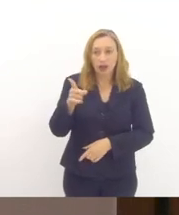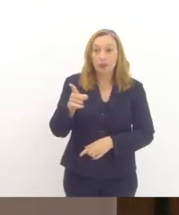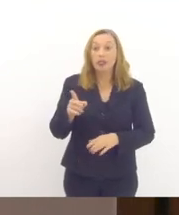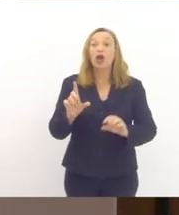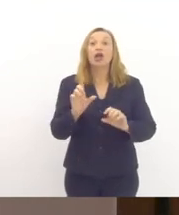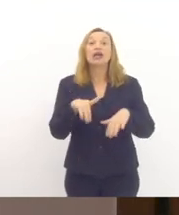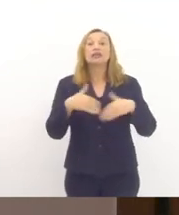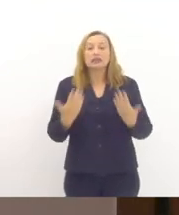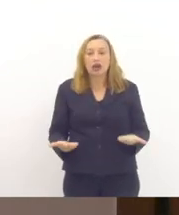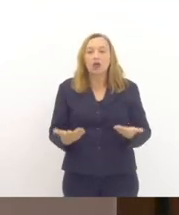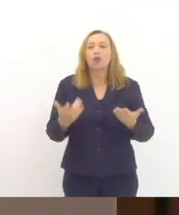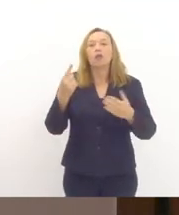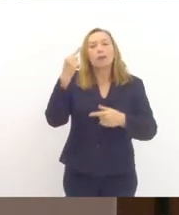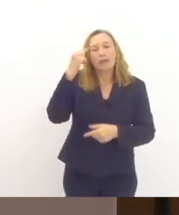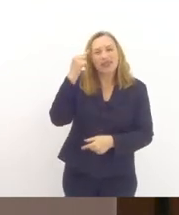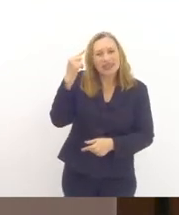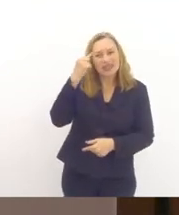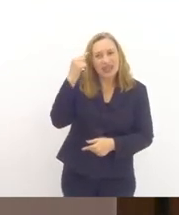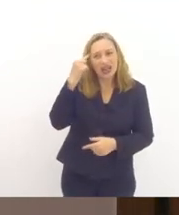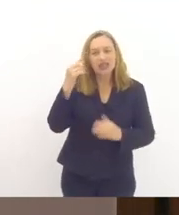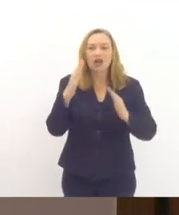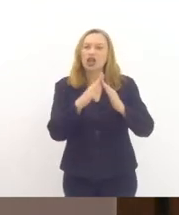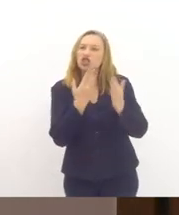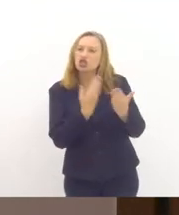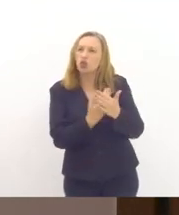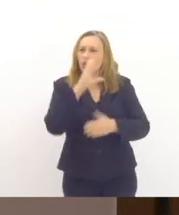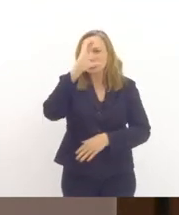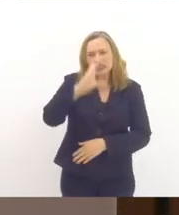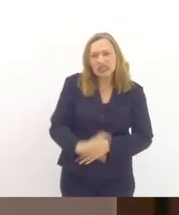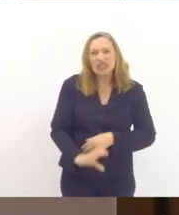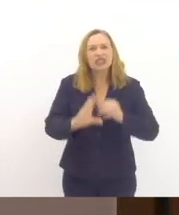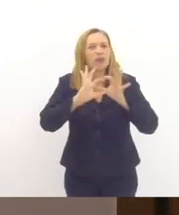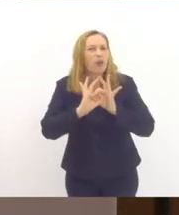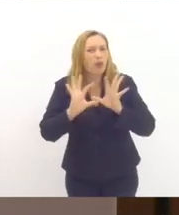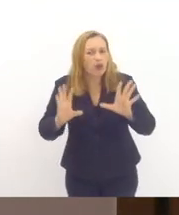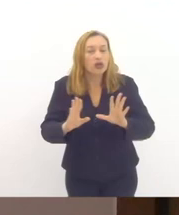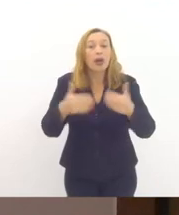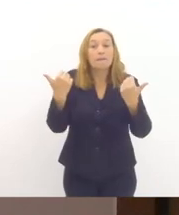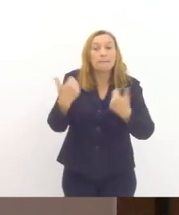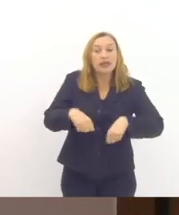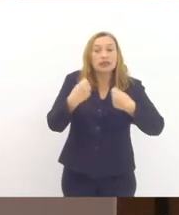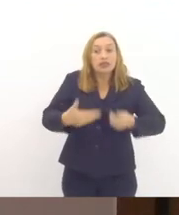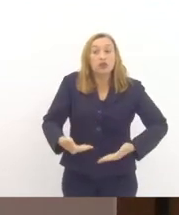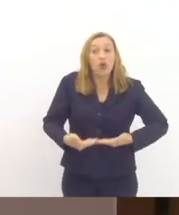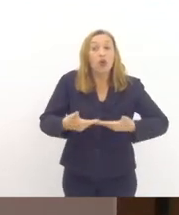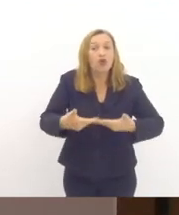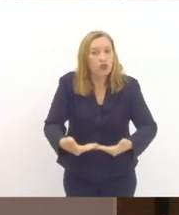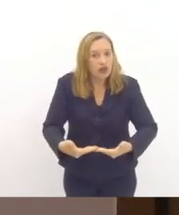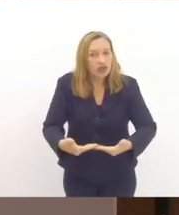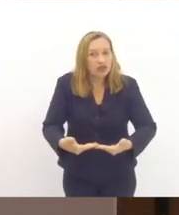escola, pensada como uma escola cidadã, democrática, precisa oferecer é o curso de